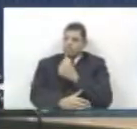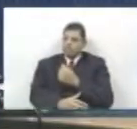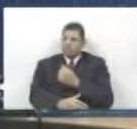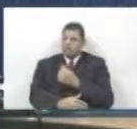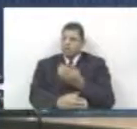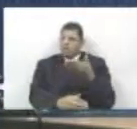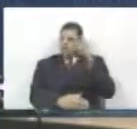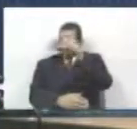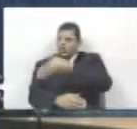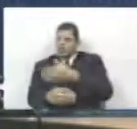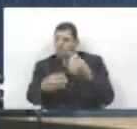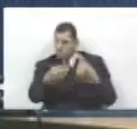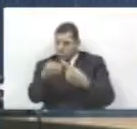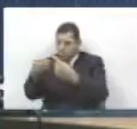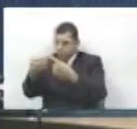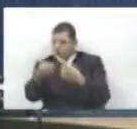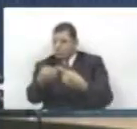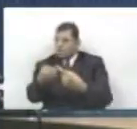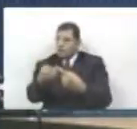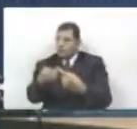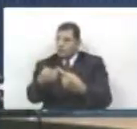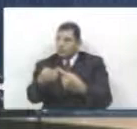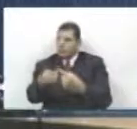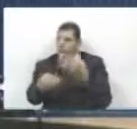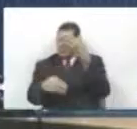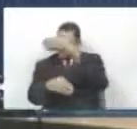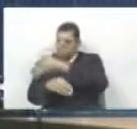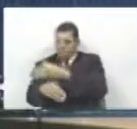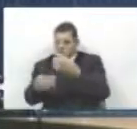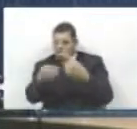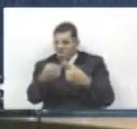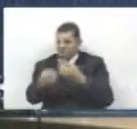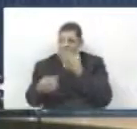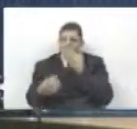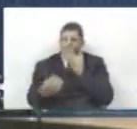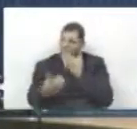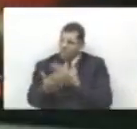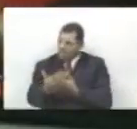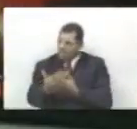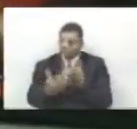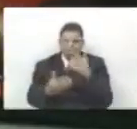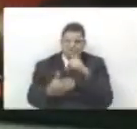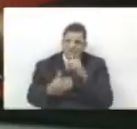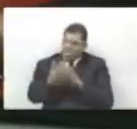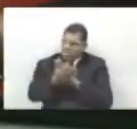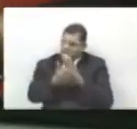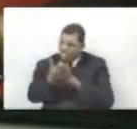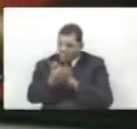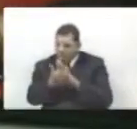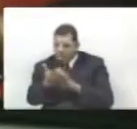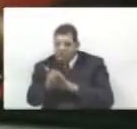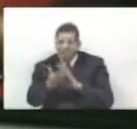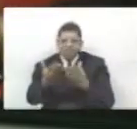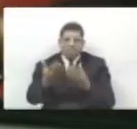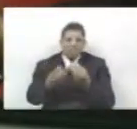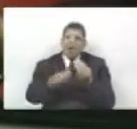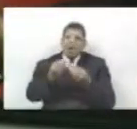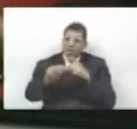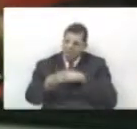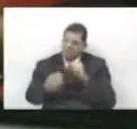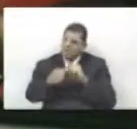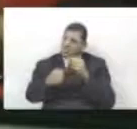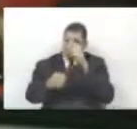E chegamos no interior e entramos naqueles hospitais de 20 30 40 sem leite e eles estão as moscas